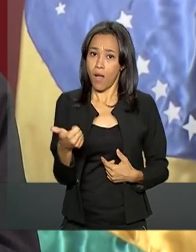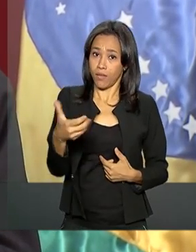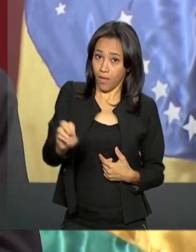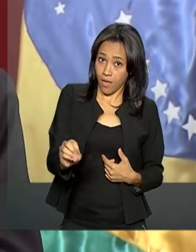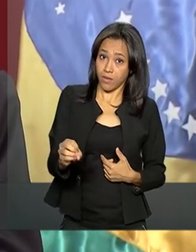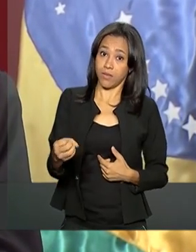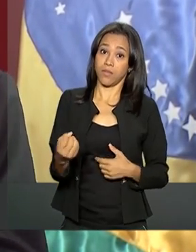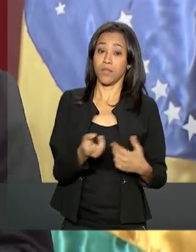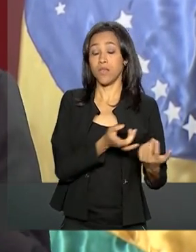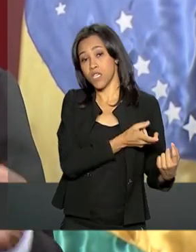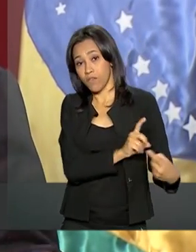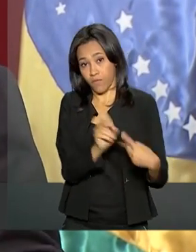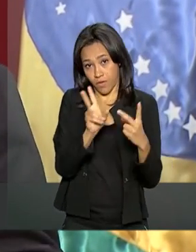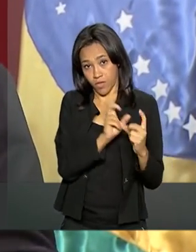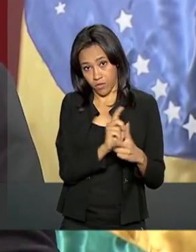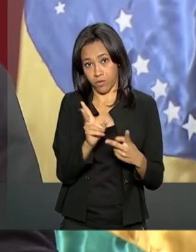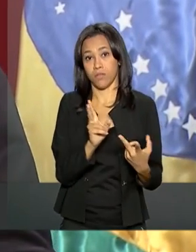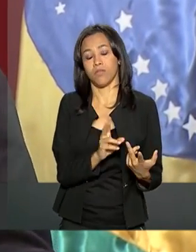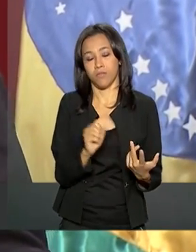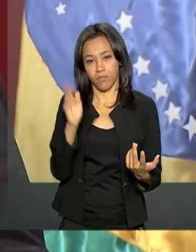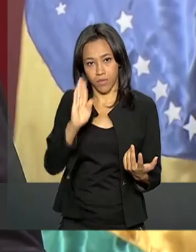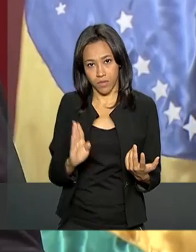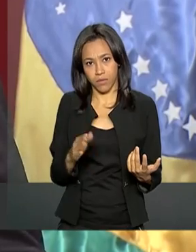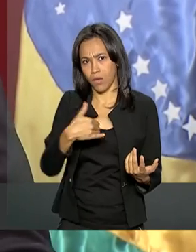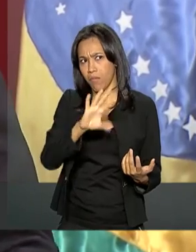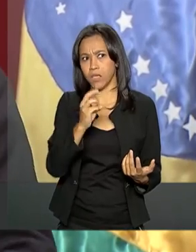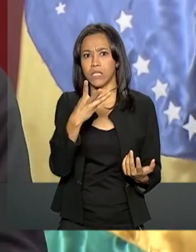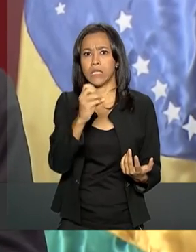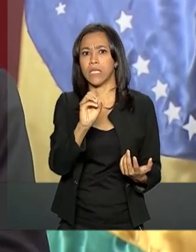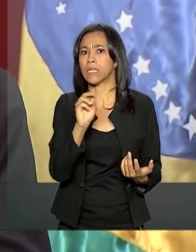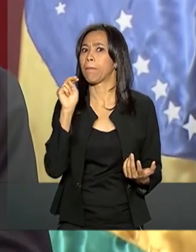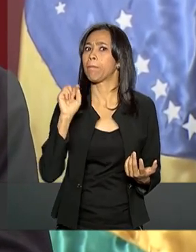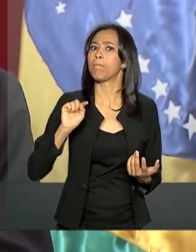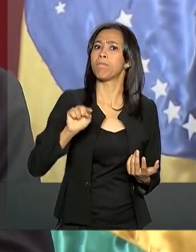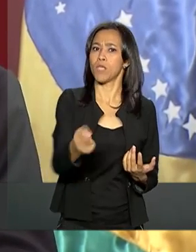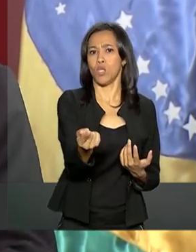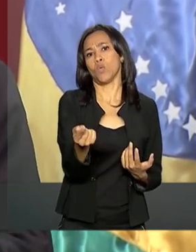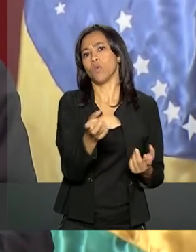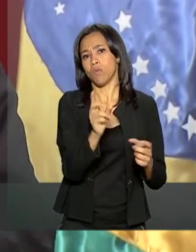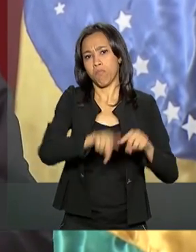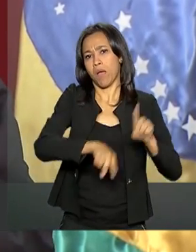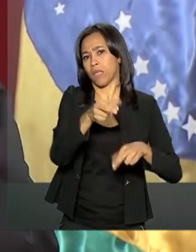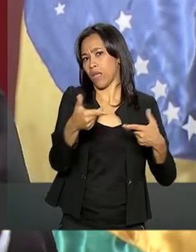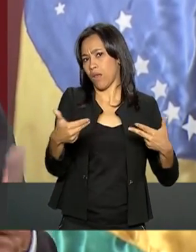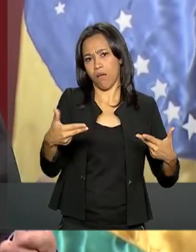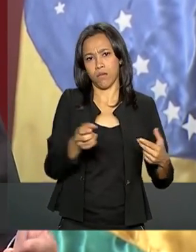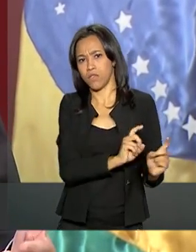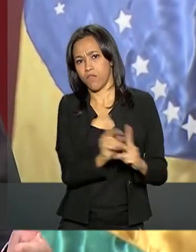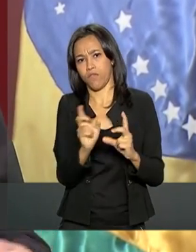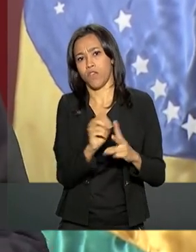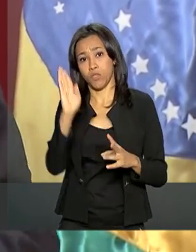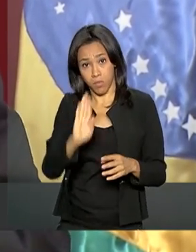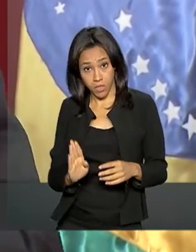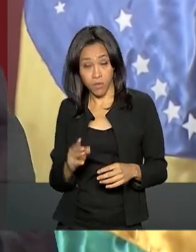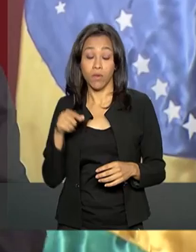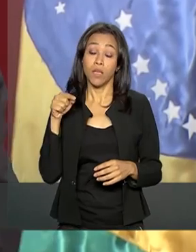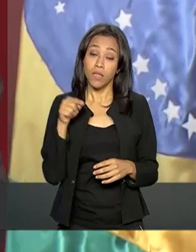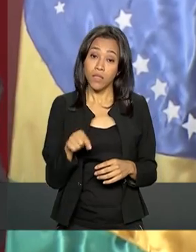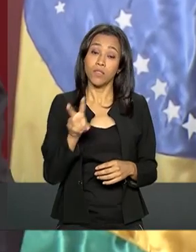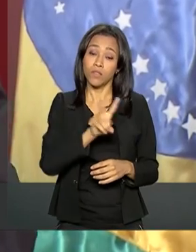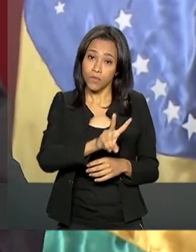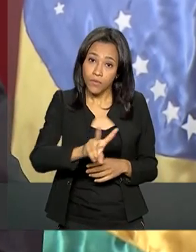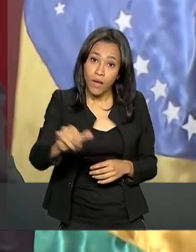aqui no Chile, que são mais de 30 mil, que exportam para o Brasil. E este acordo também vai terminar com um